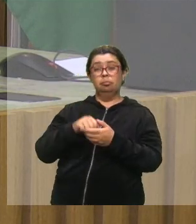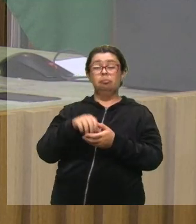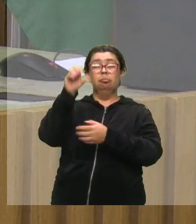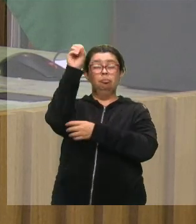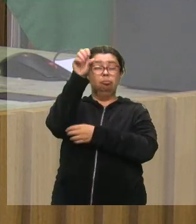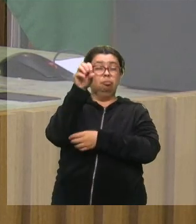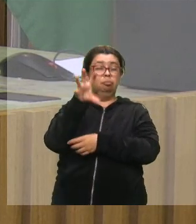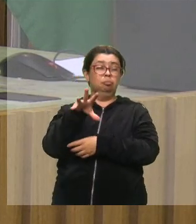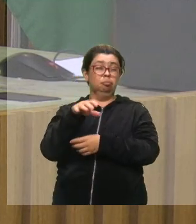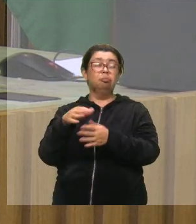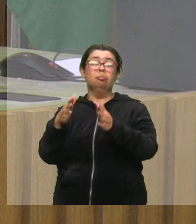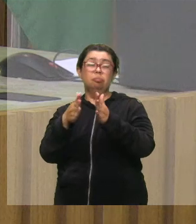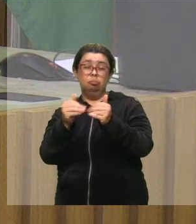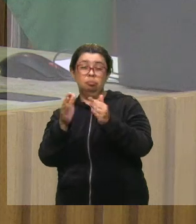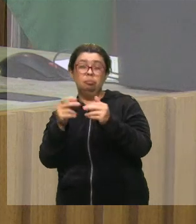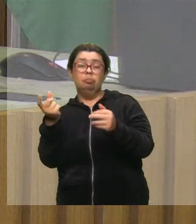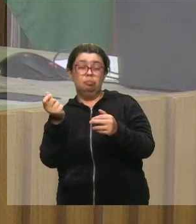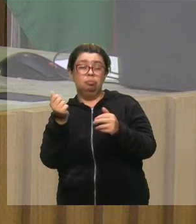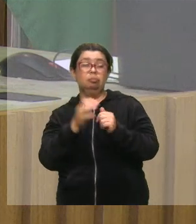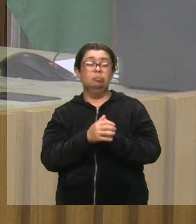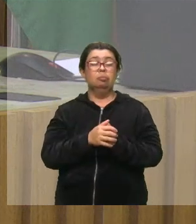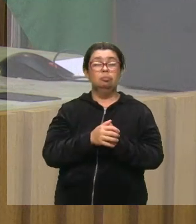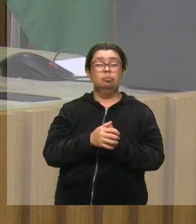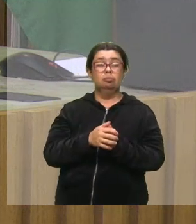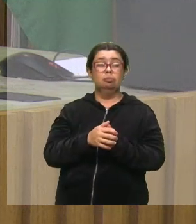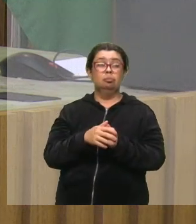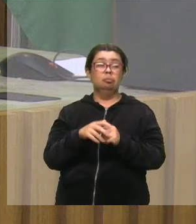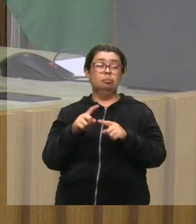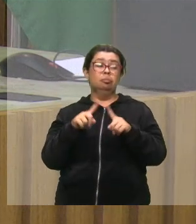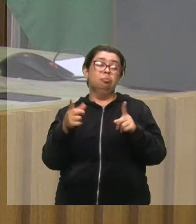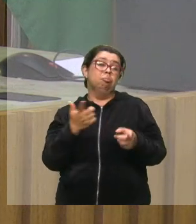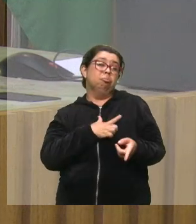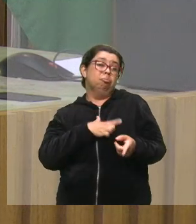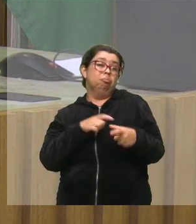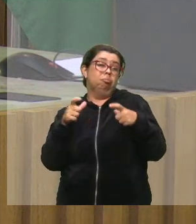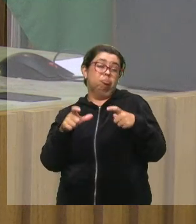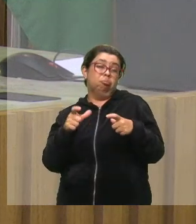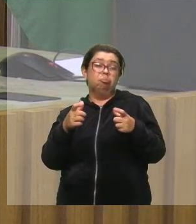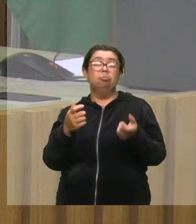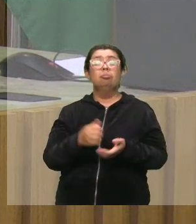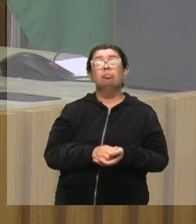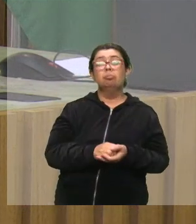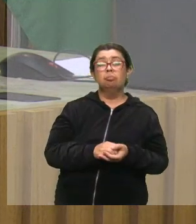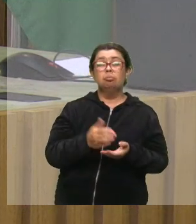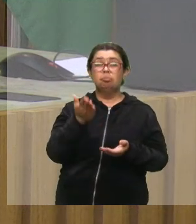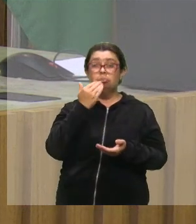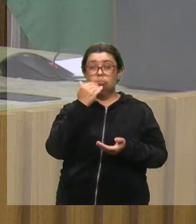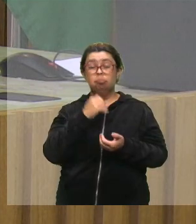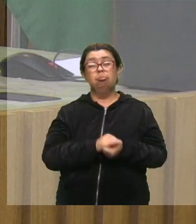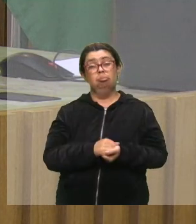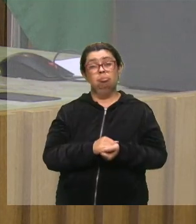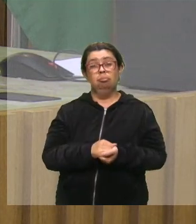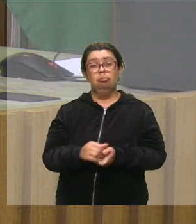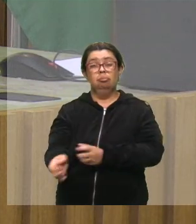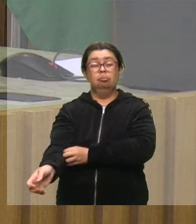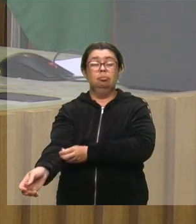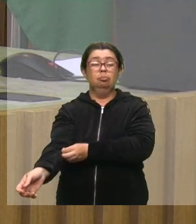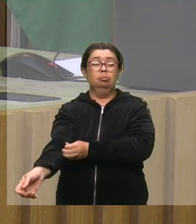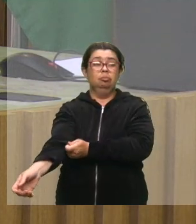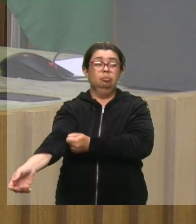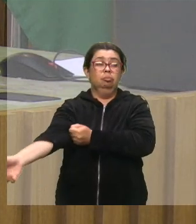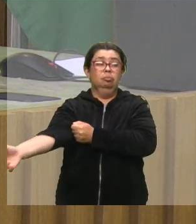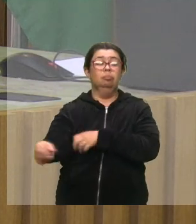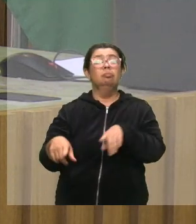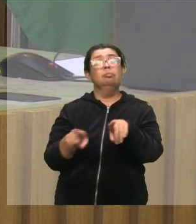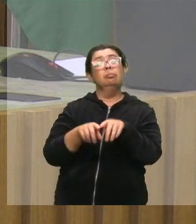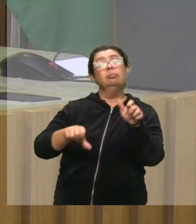Ah, o cara fica pedindo todo dia. Mas ele não tem um lugar para se estabilizar. Como que ele vai mudar a